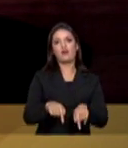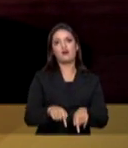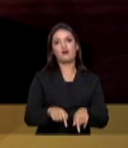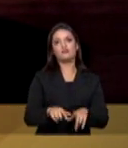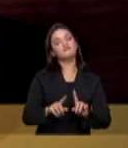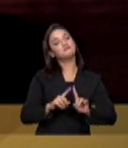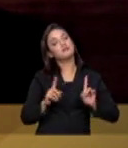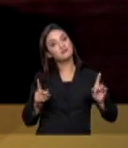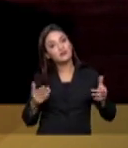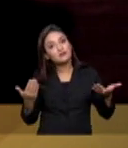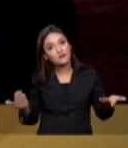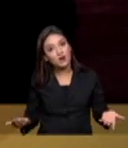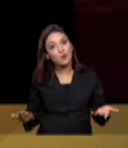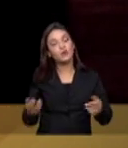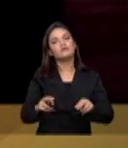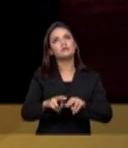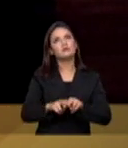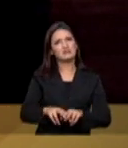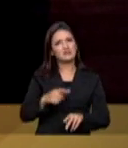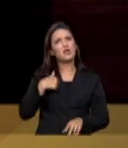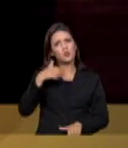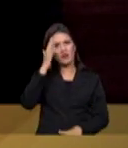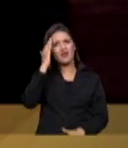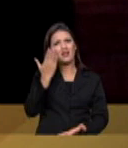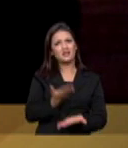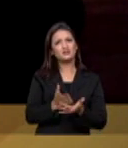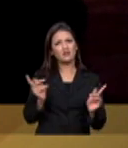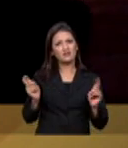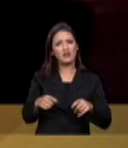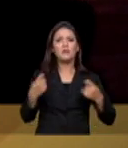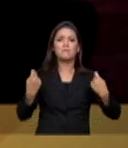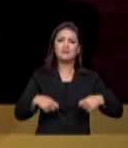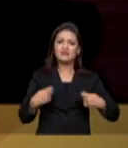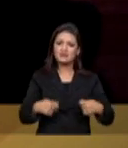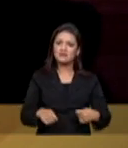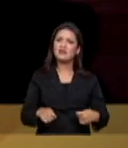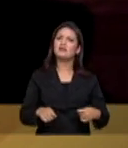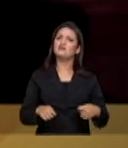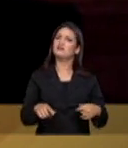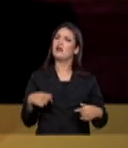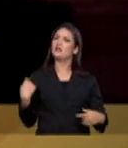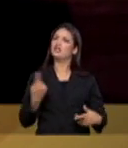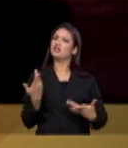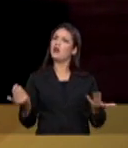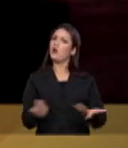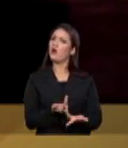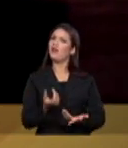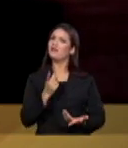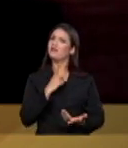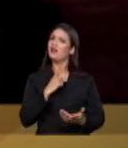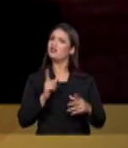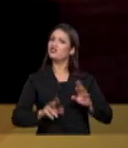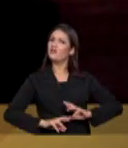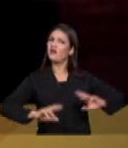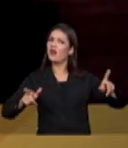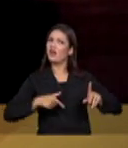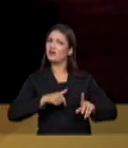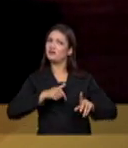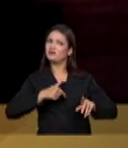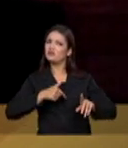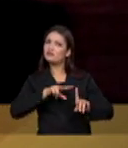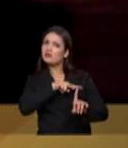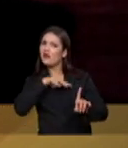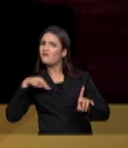com parede de Madeira ao fundo e um quadro colorido ao centro comício tem